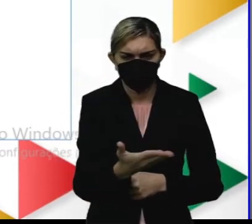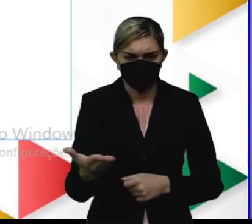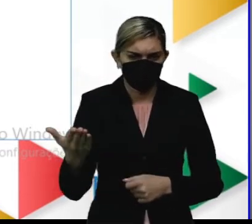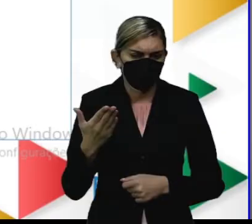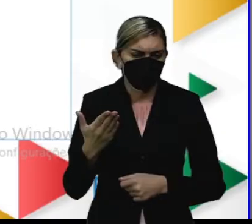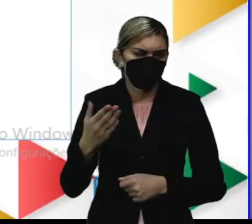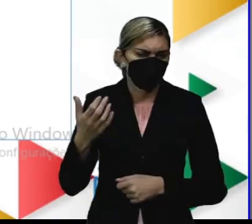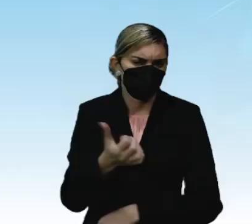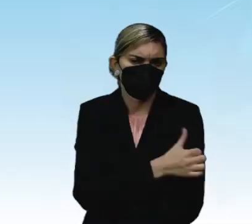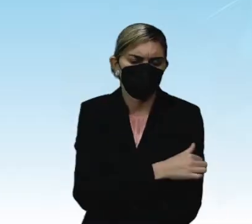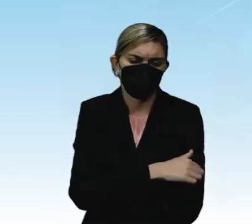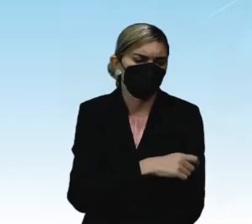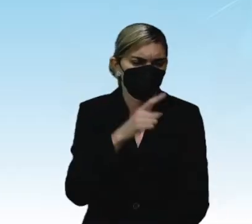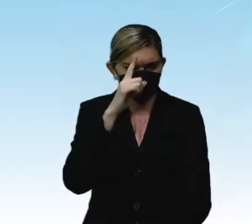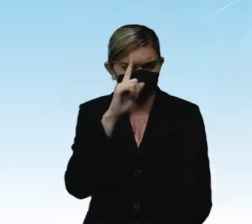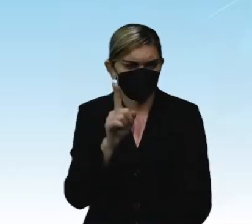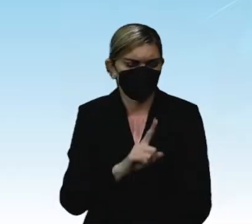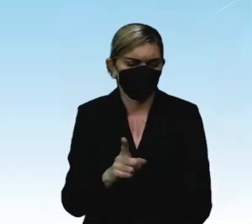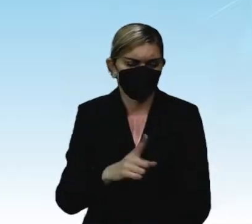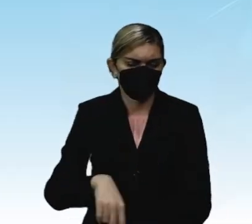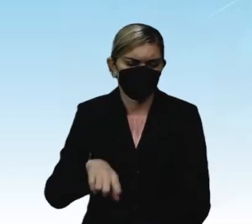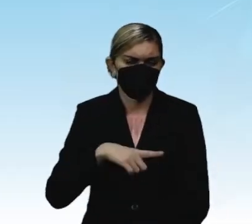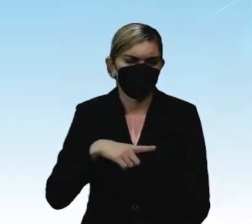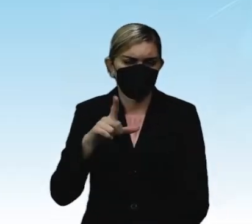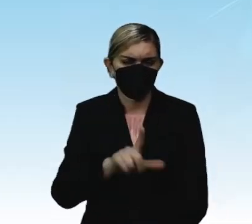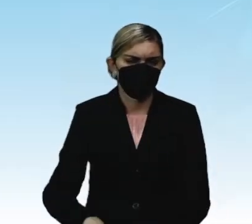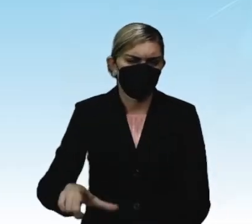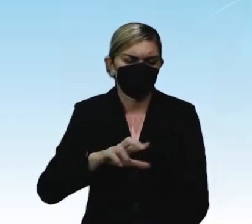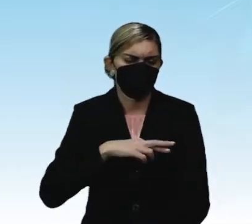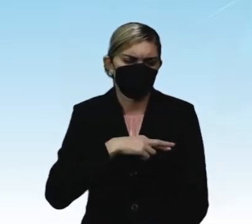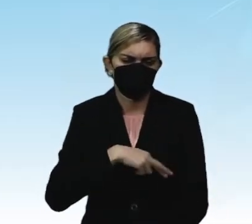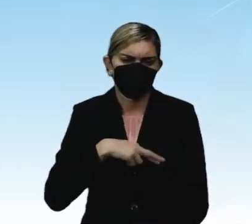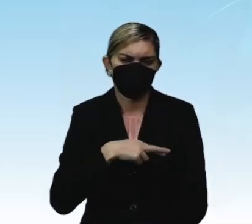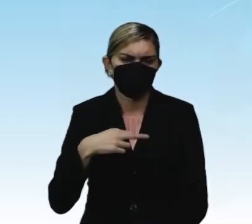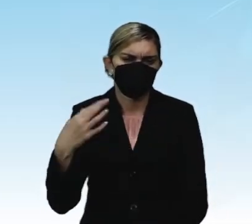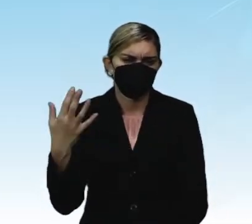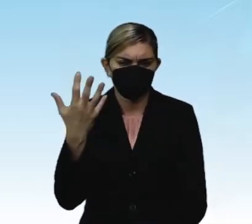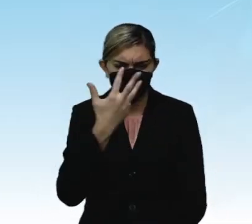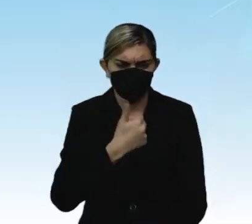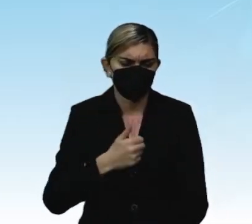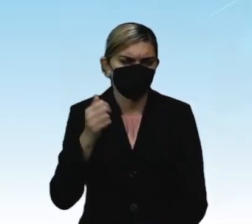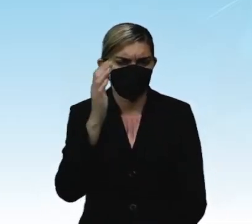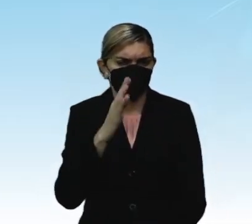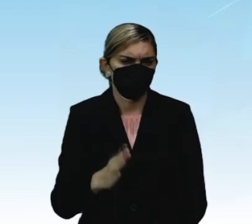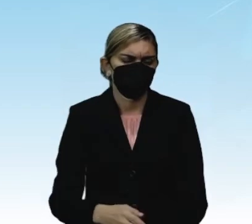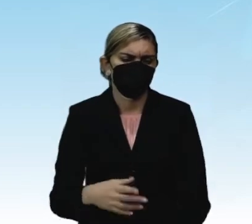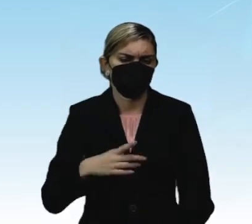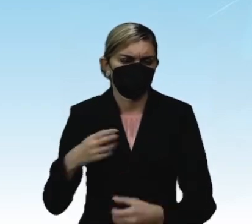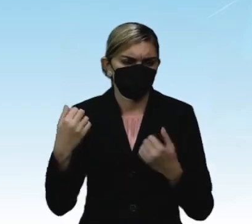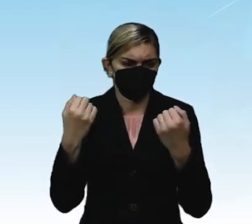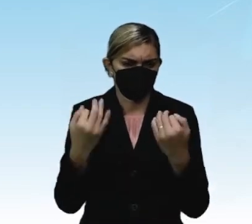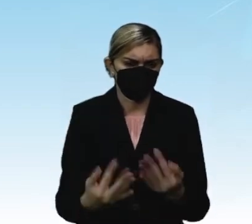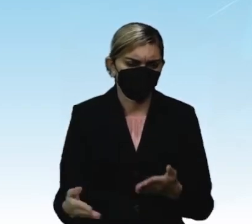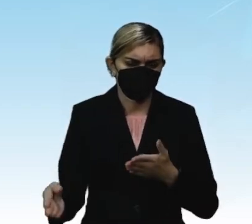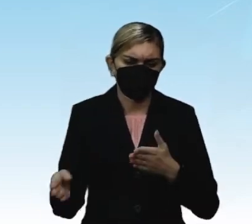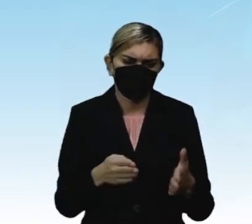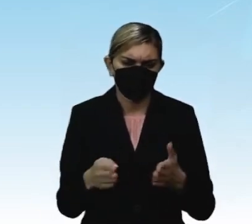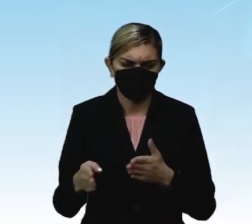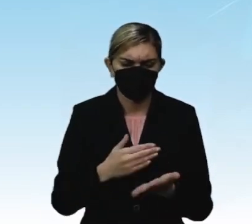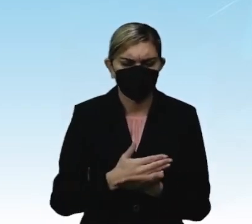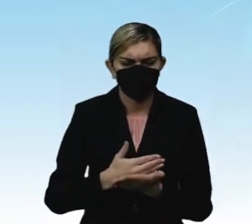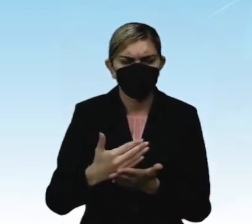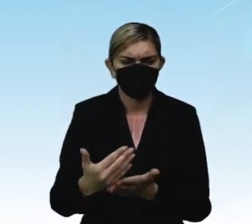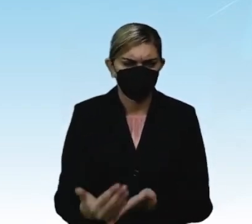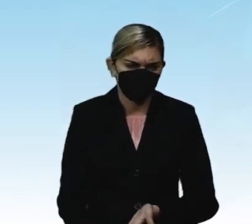ainda ao 6º ano não sabem, mas nós temos uma literatura romântica belíssima no Brasil, datada desde o período em que começou